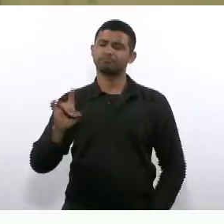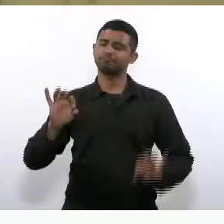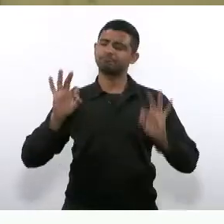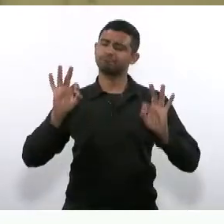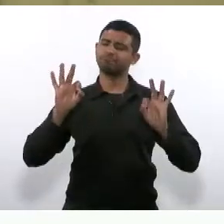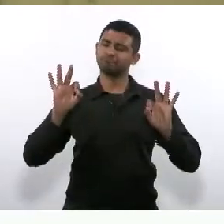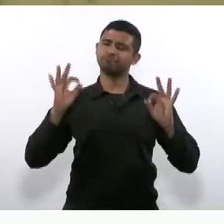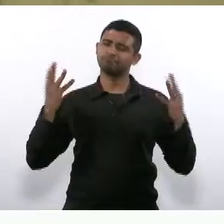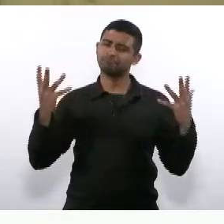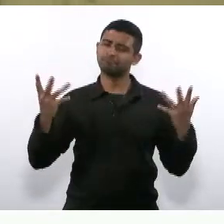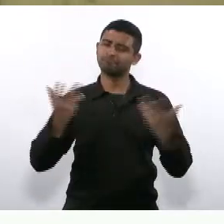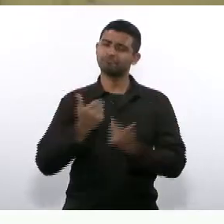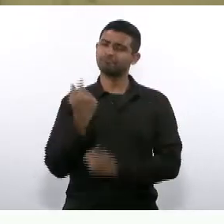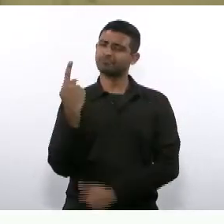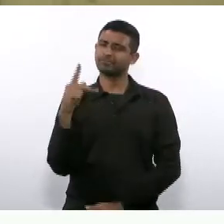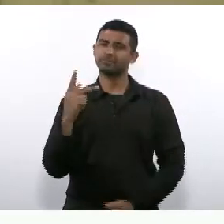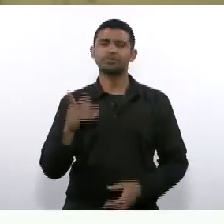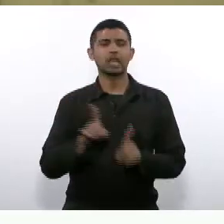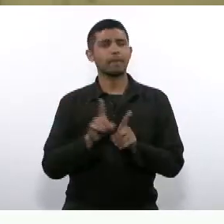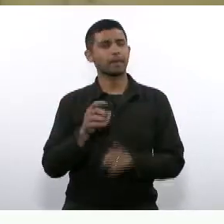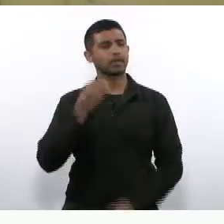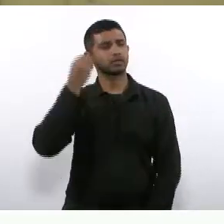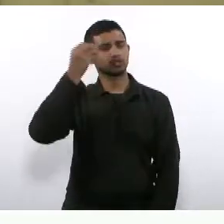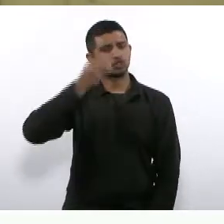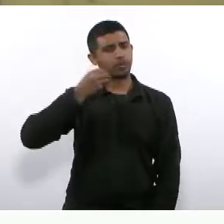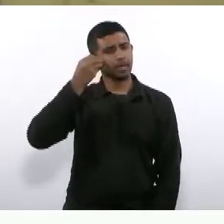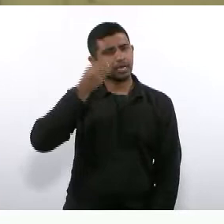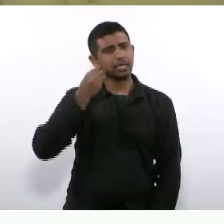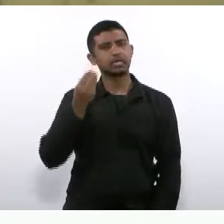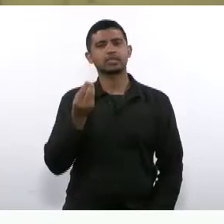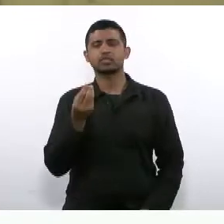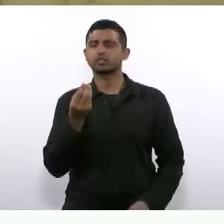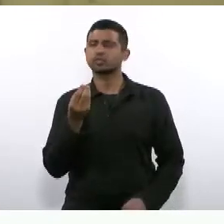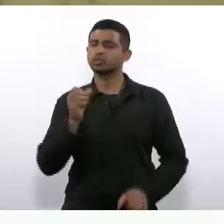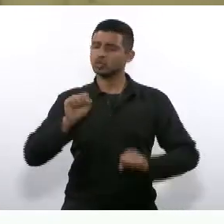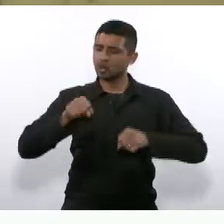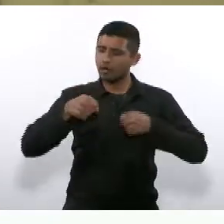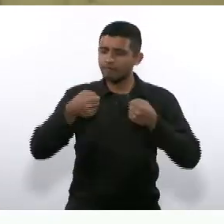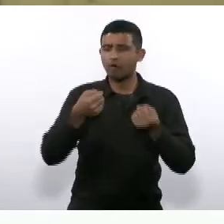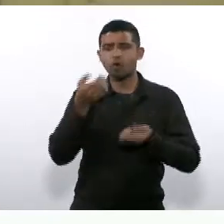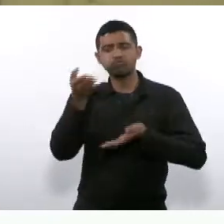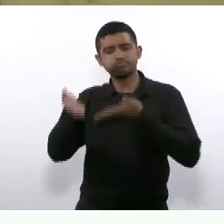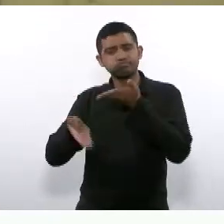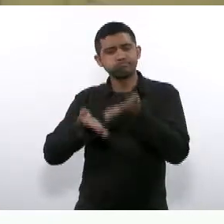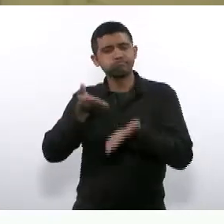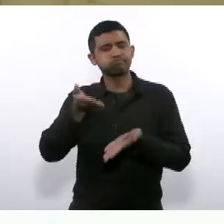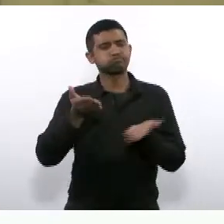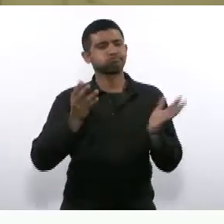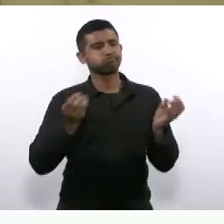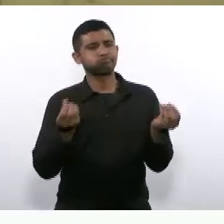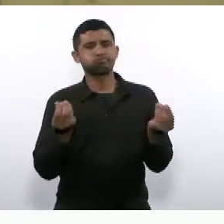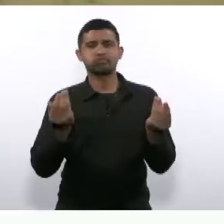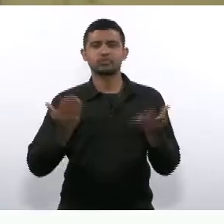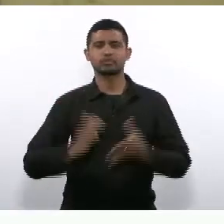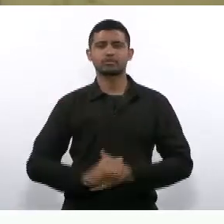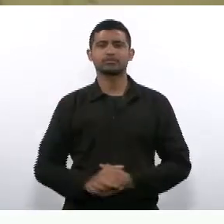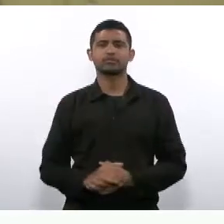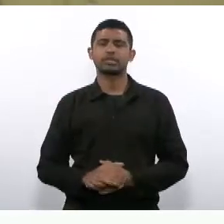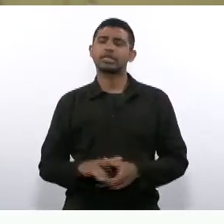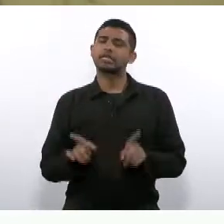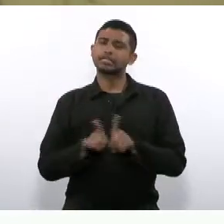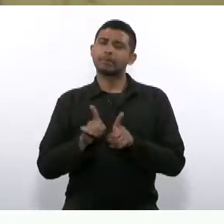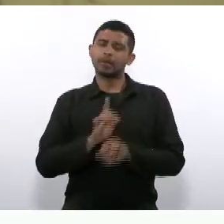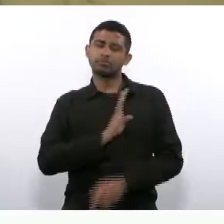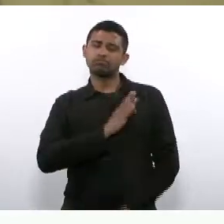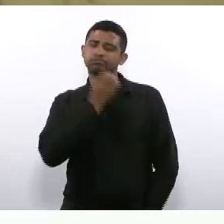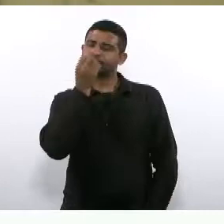Vossa Excelência, pela experiência, pelo cuidado e pela gentileza